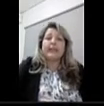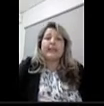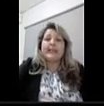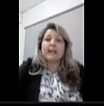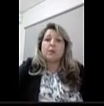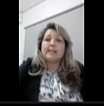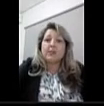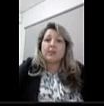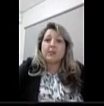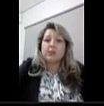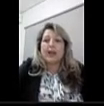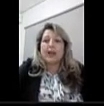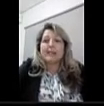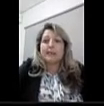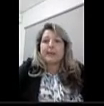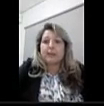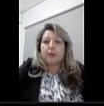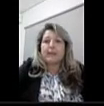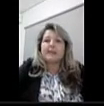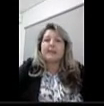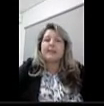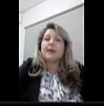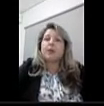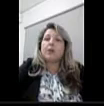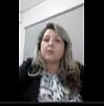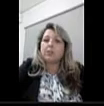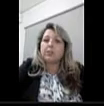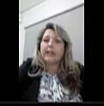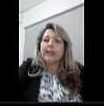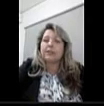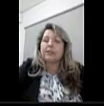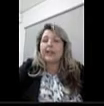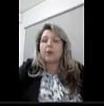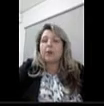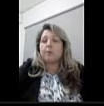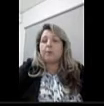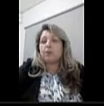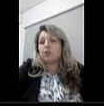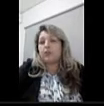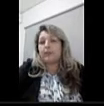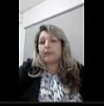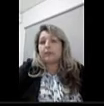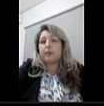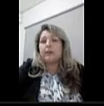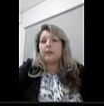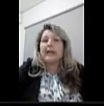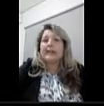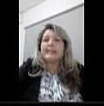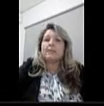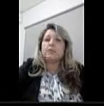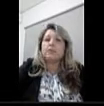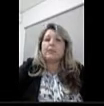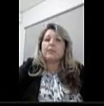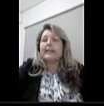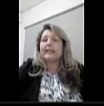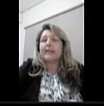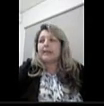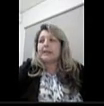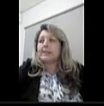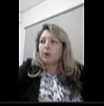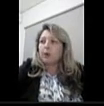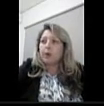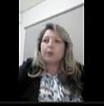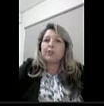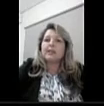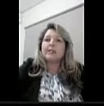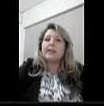Oferecer auxílios visuais melhores em maior quantidade, como a gente já falou, a questão de tabelas